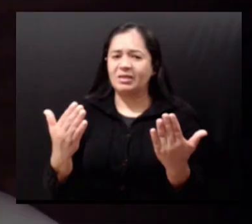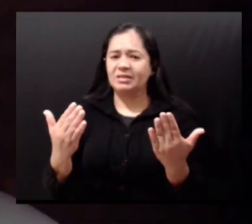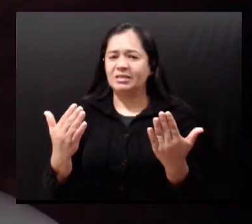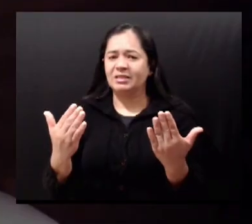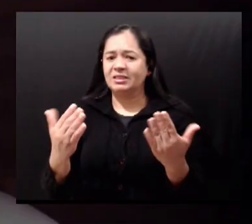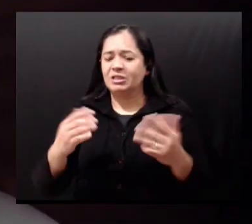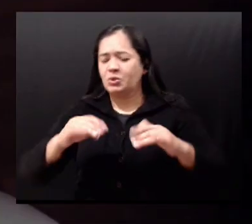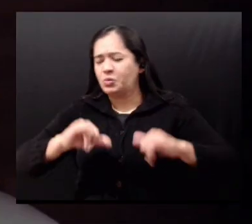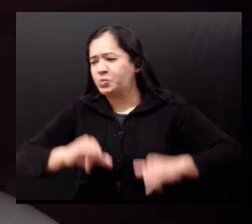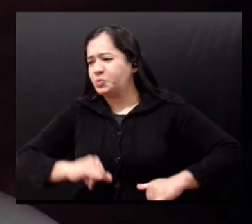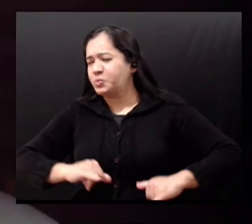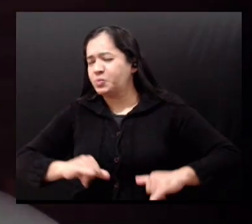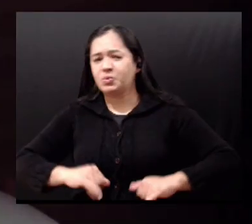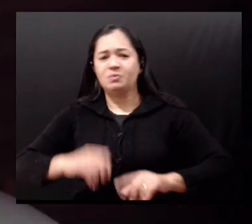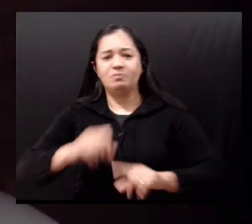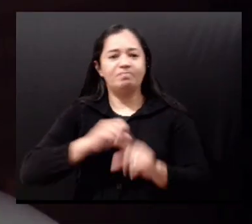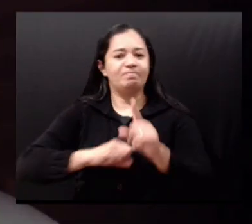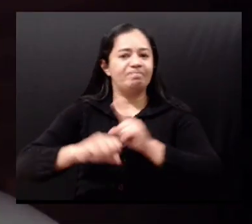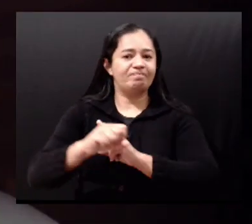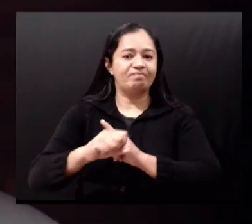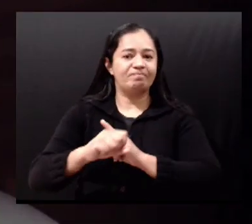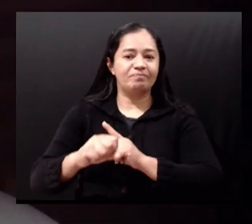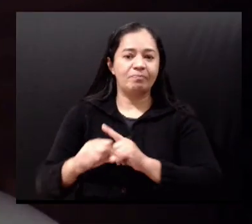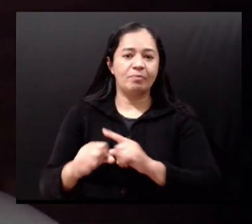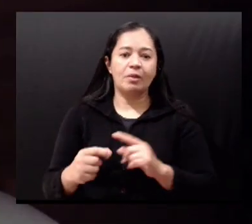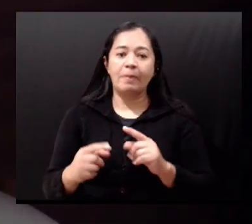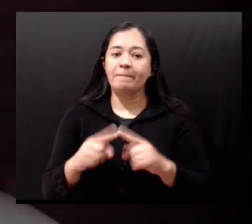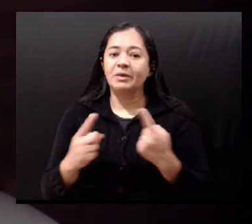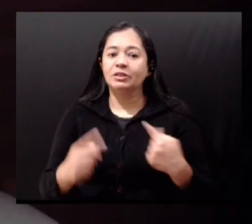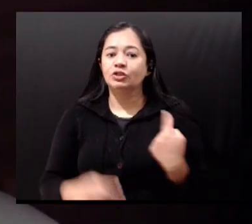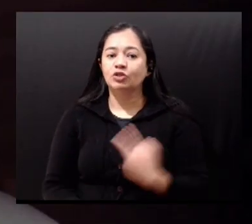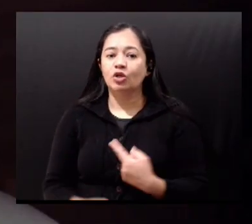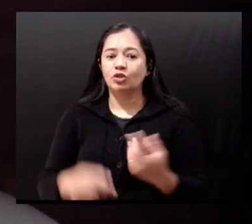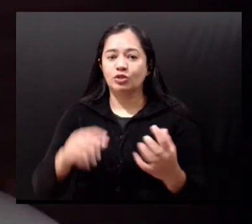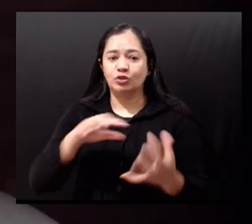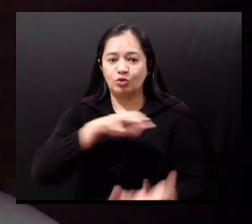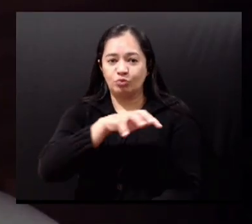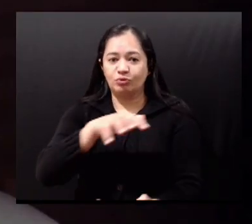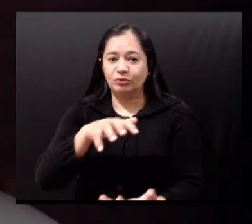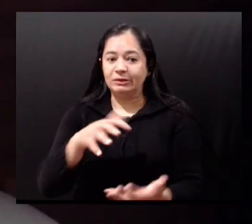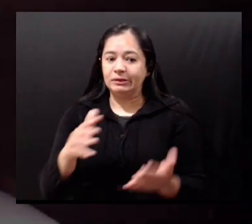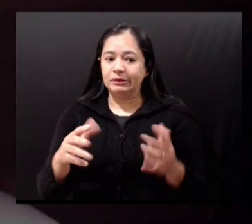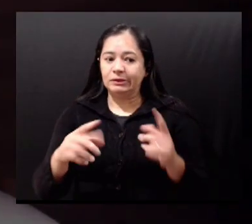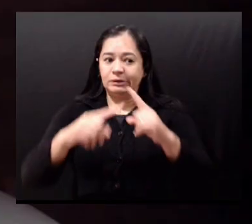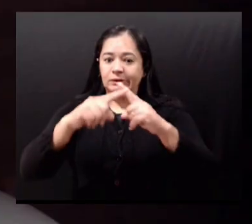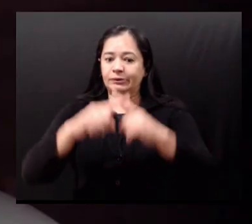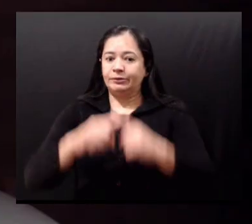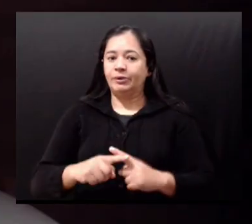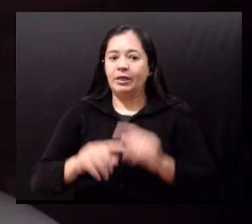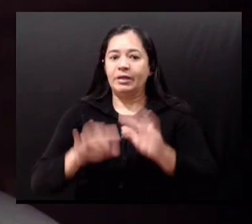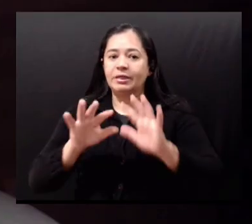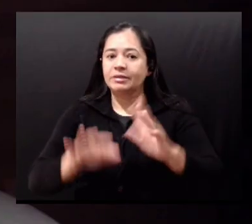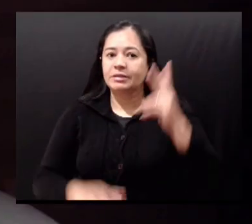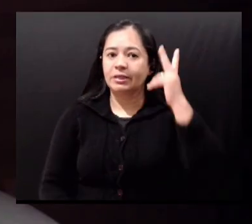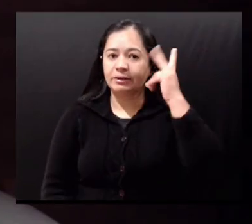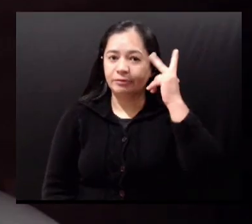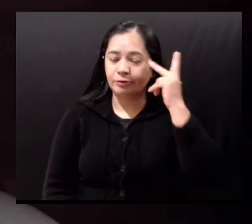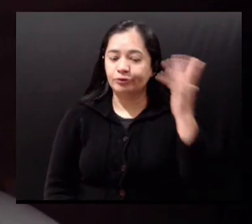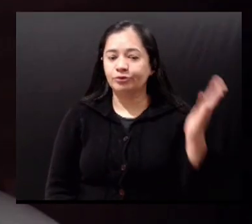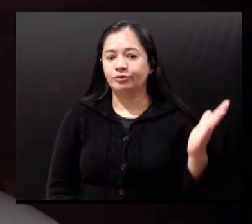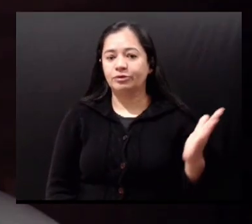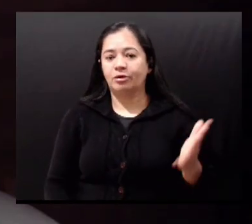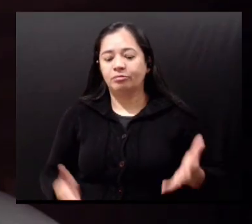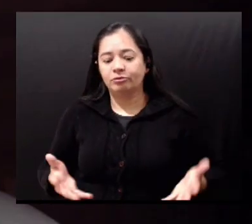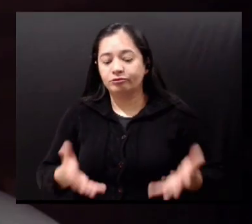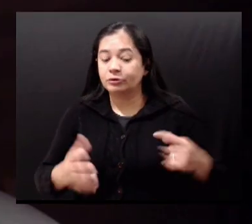social, sem dúvida. Nós estamos num mundo competitivo, então isso é naturalmente reforçado em nós. E